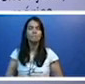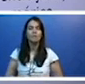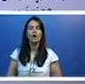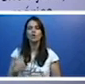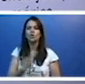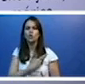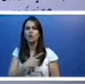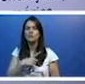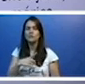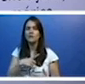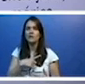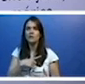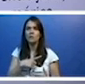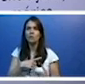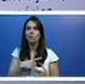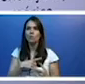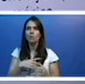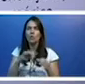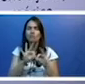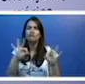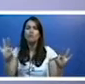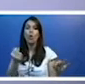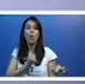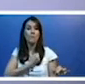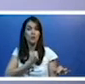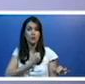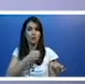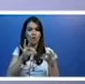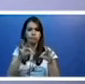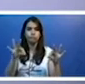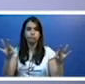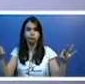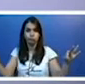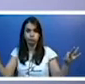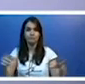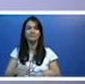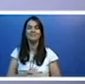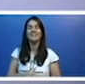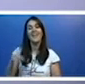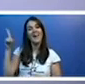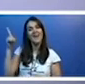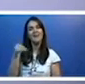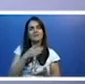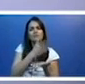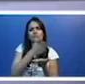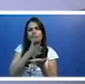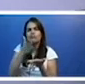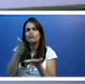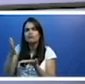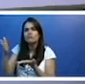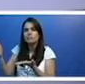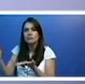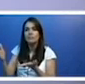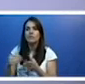uma escala mais numérica, que a gente chama de escala de pH. Nessa escala de pH, as substâncias